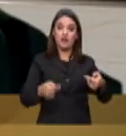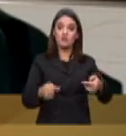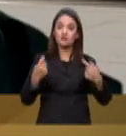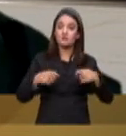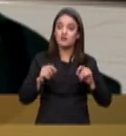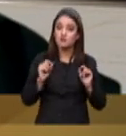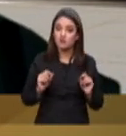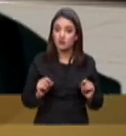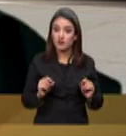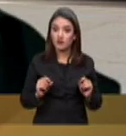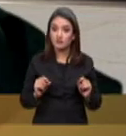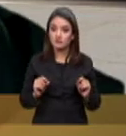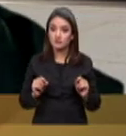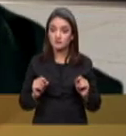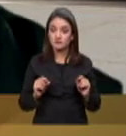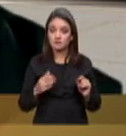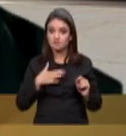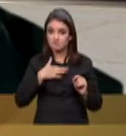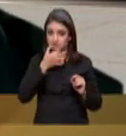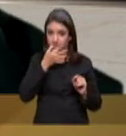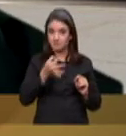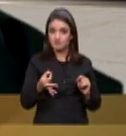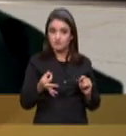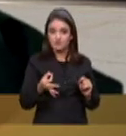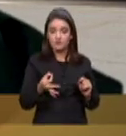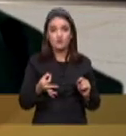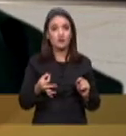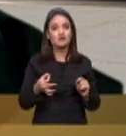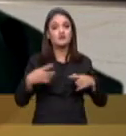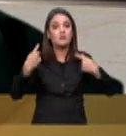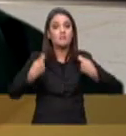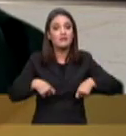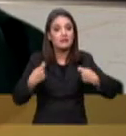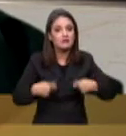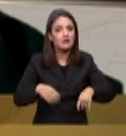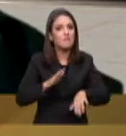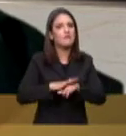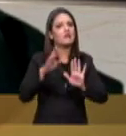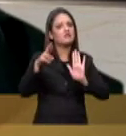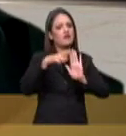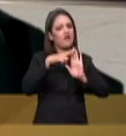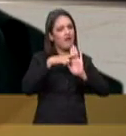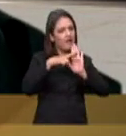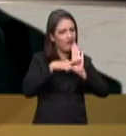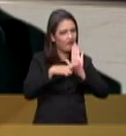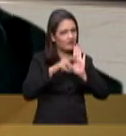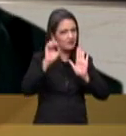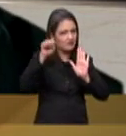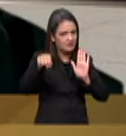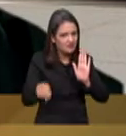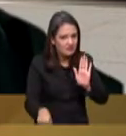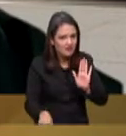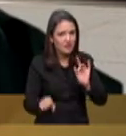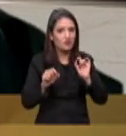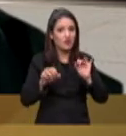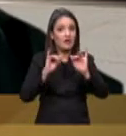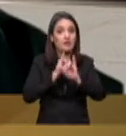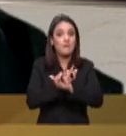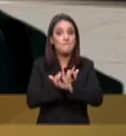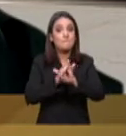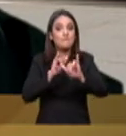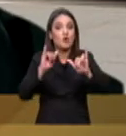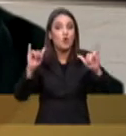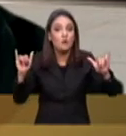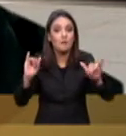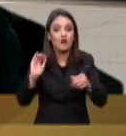a meu ver, com as devidas vênias, sobre a necessidade de maior regulação, sim, da propaganda política